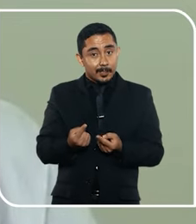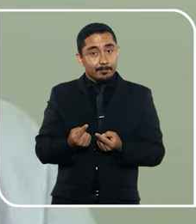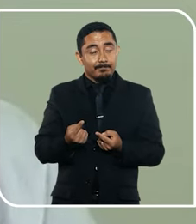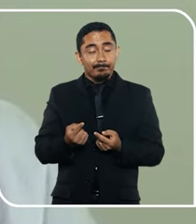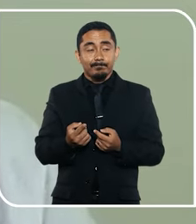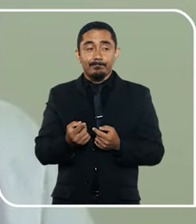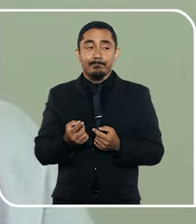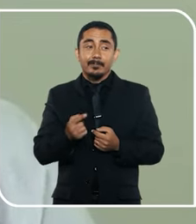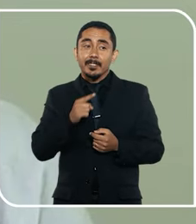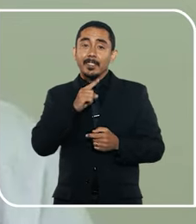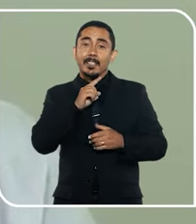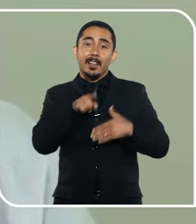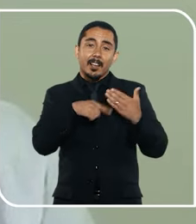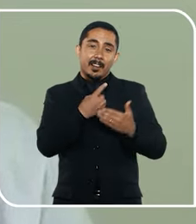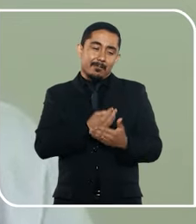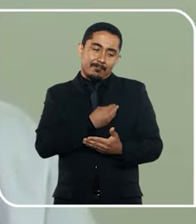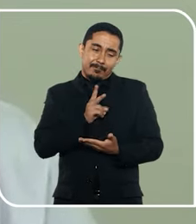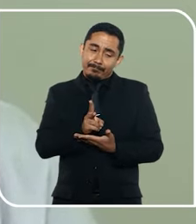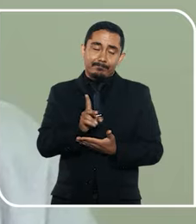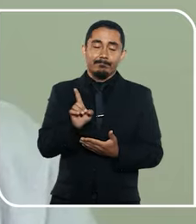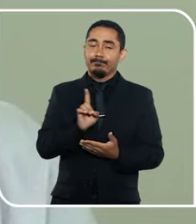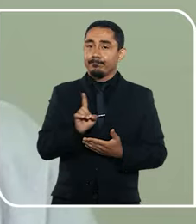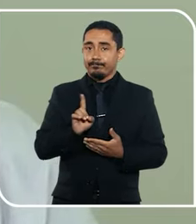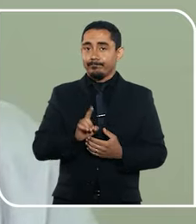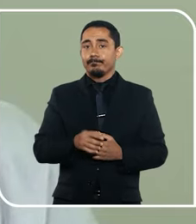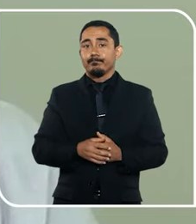mas não vai passar.